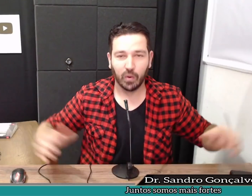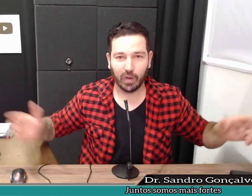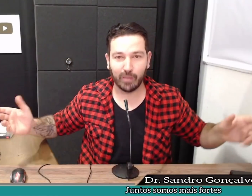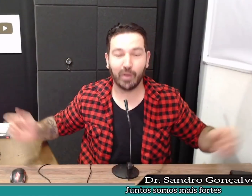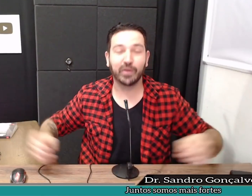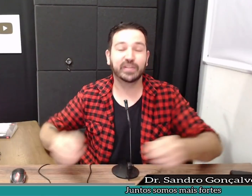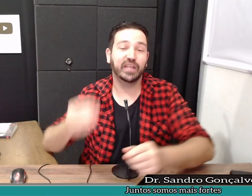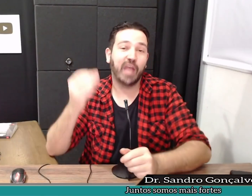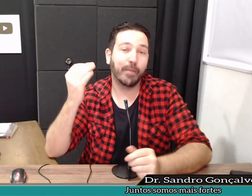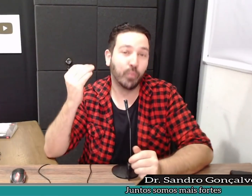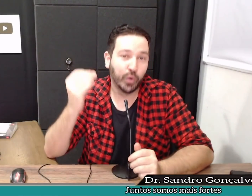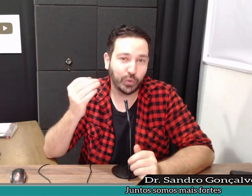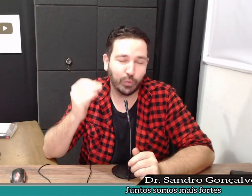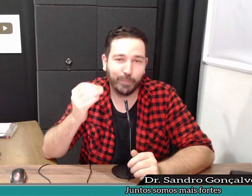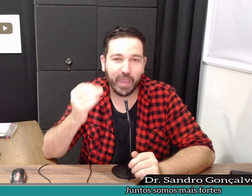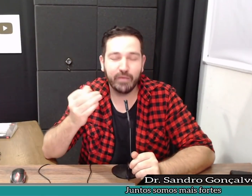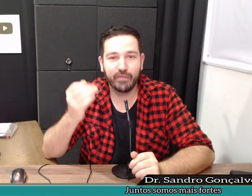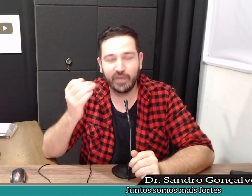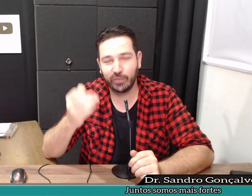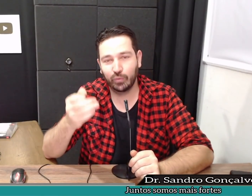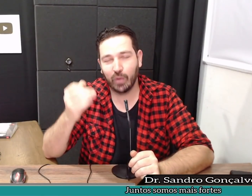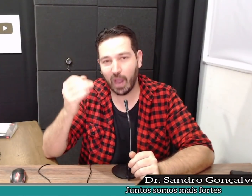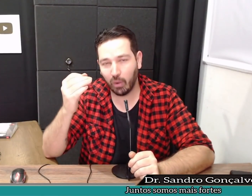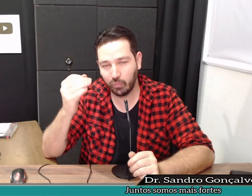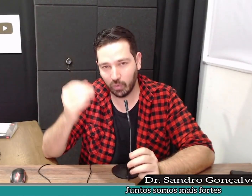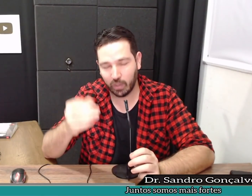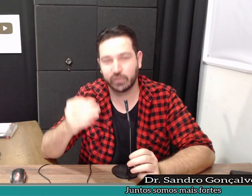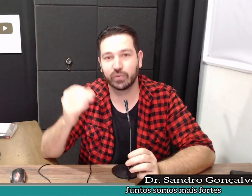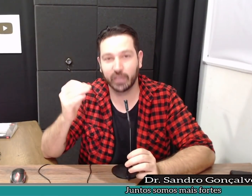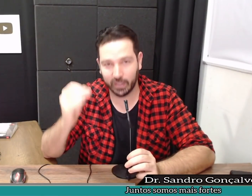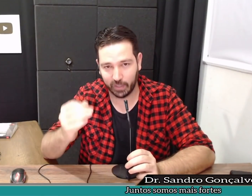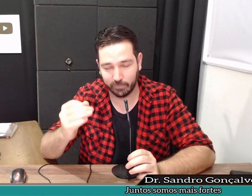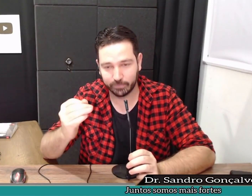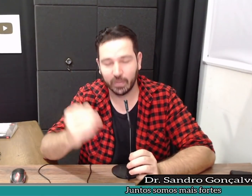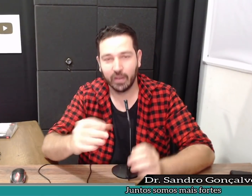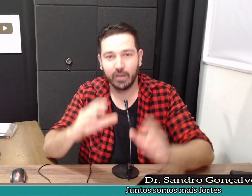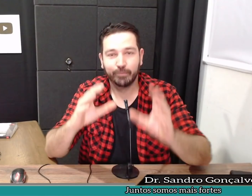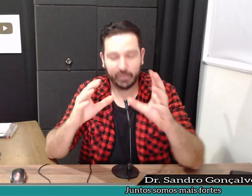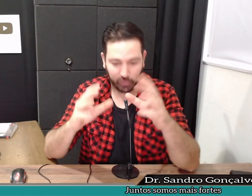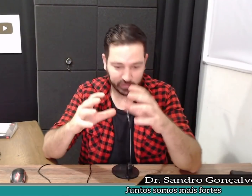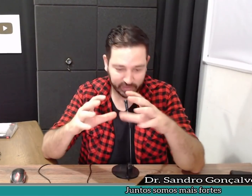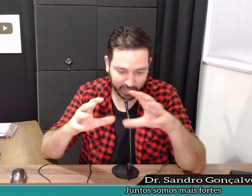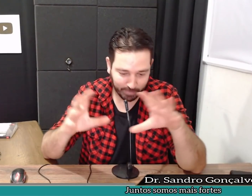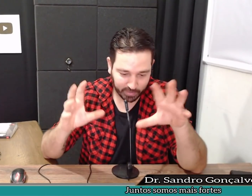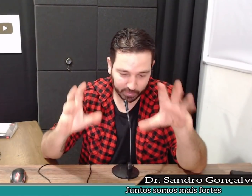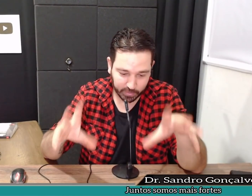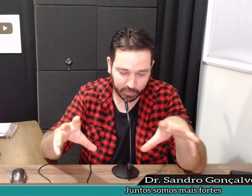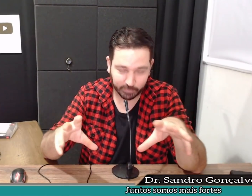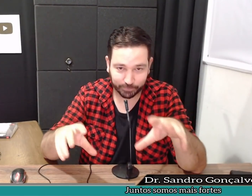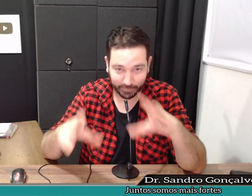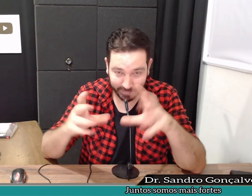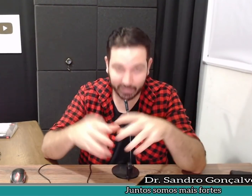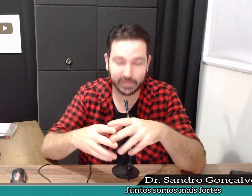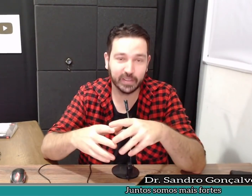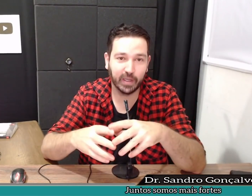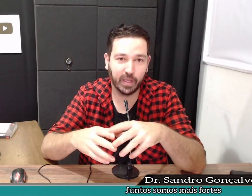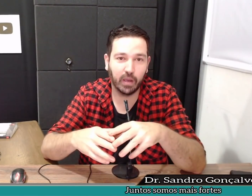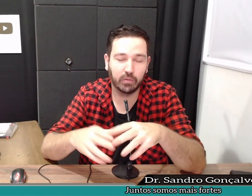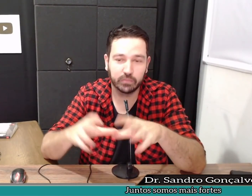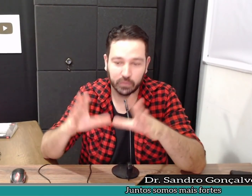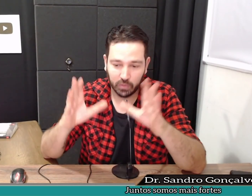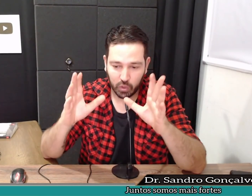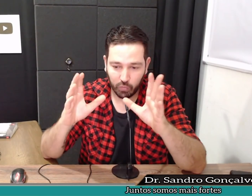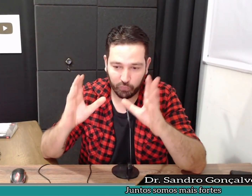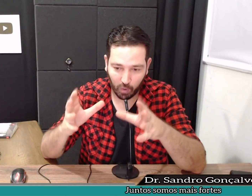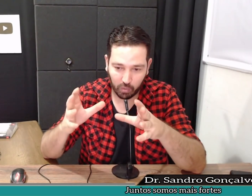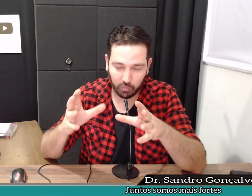Olá, meu amigo! Seja muito bem-vindo ao nosso canal. Pessoal, vocês sabem que aqui, nesse canal,